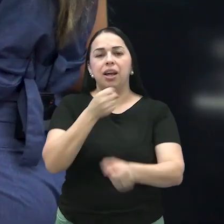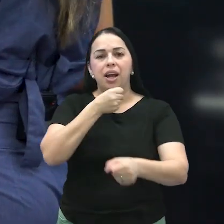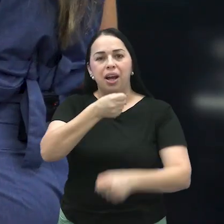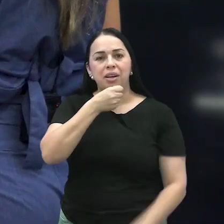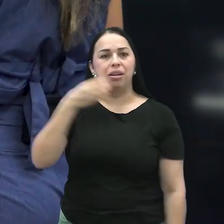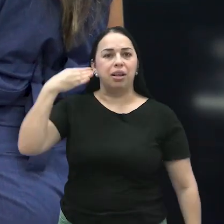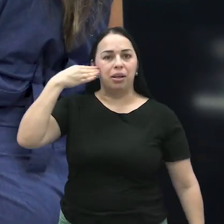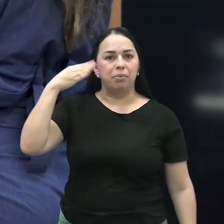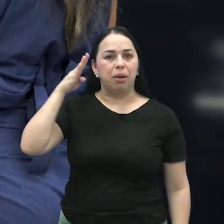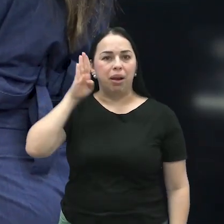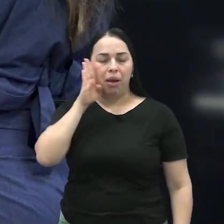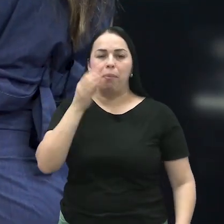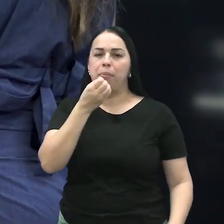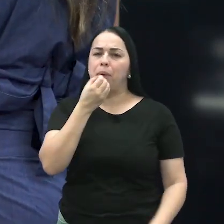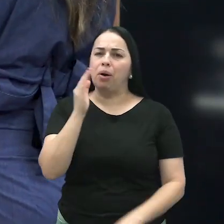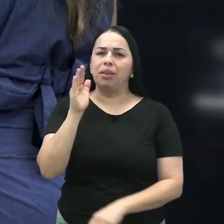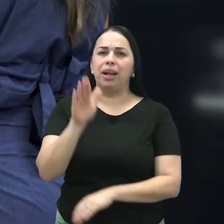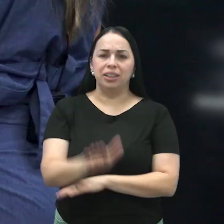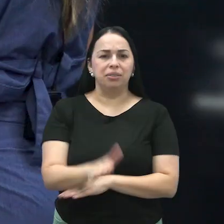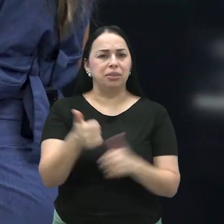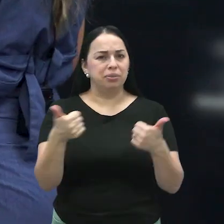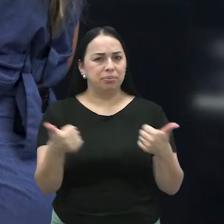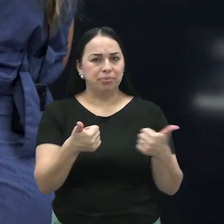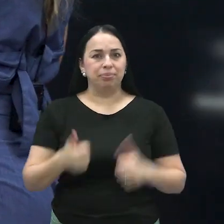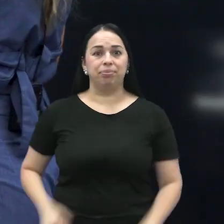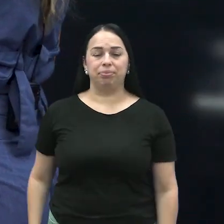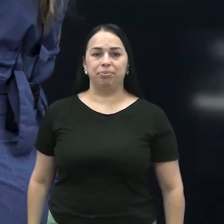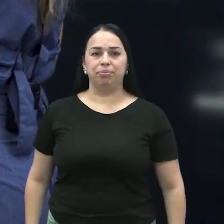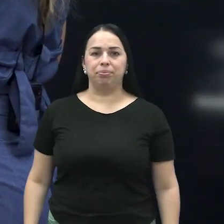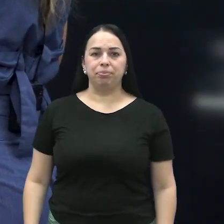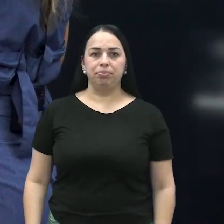repórter Paulo Ricardo. Tudo bem, Paulo? Boa tarde para você.